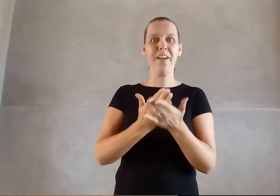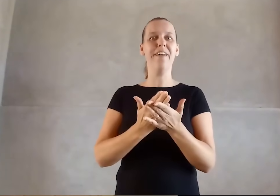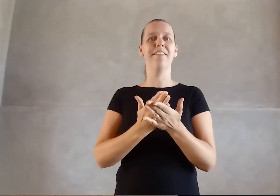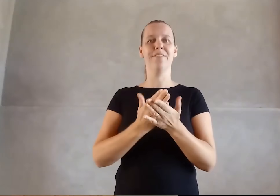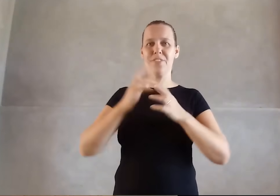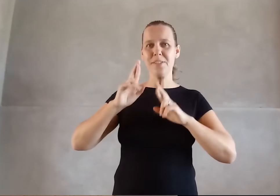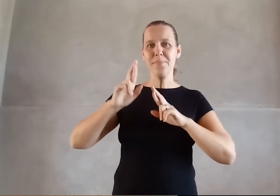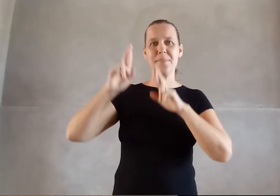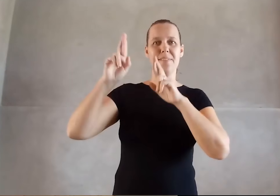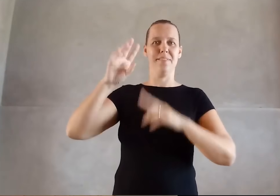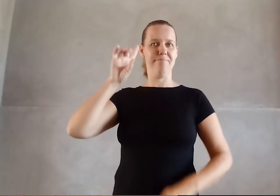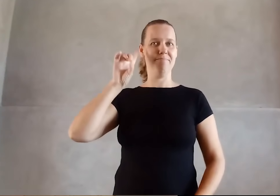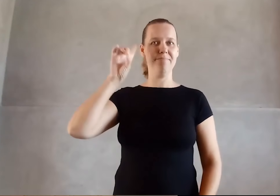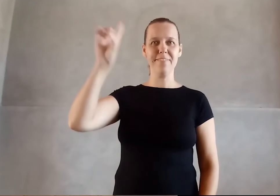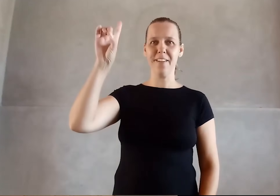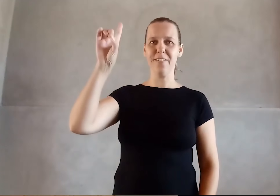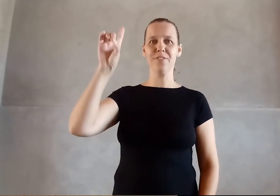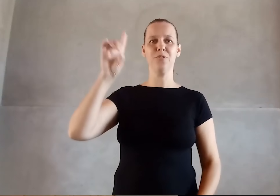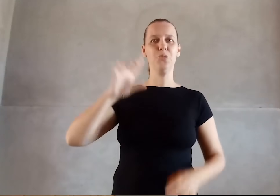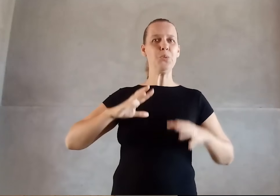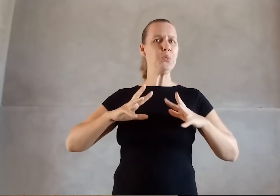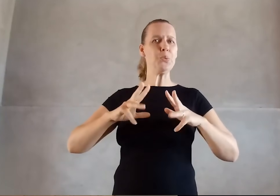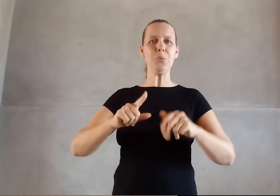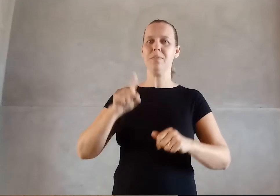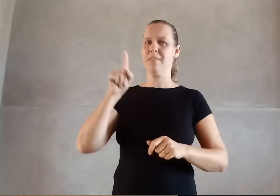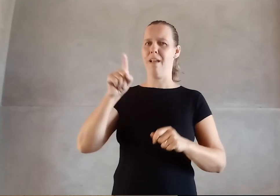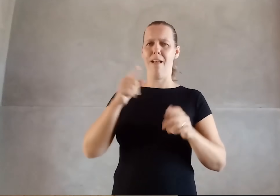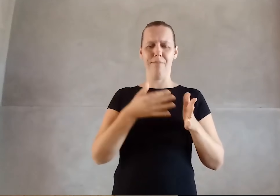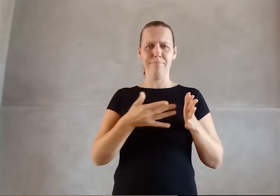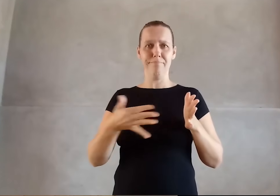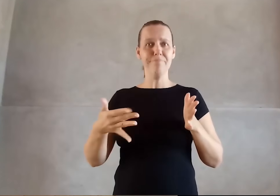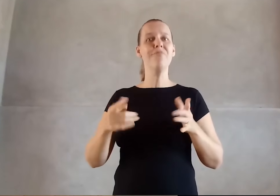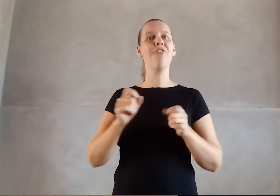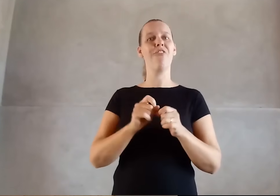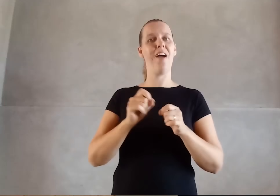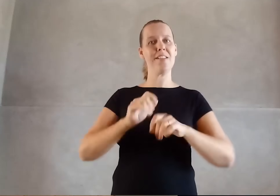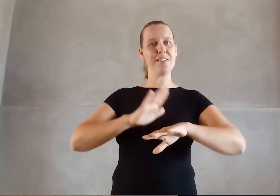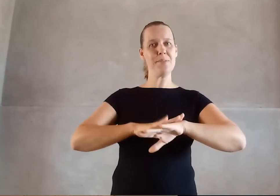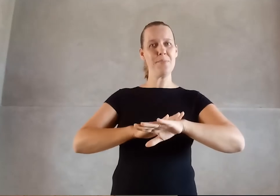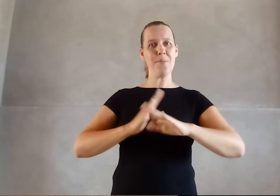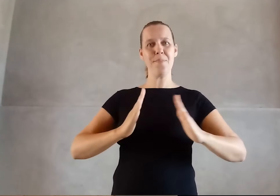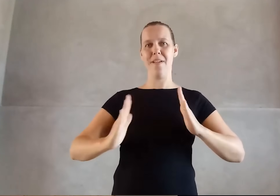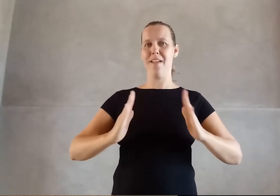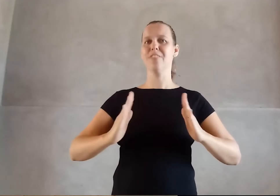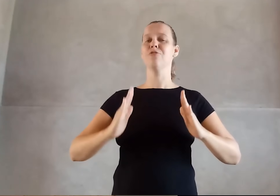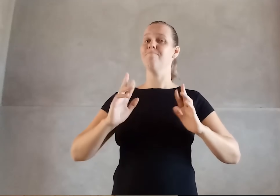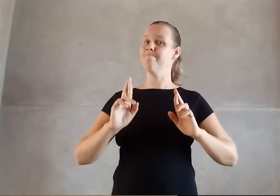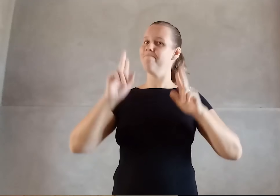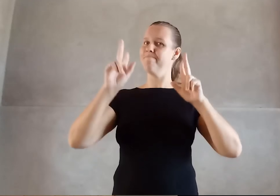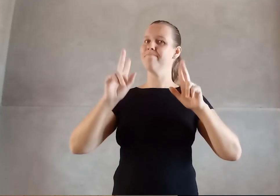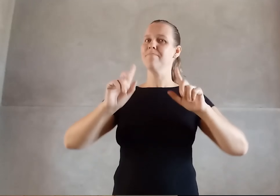Olá, espero que você tenha passado uma semana, cheio de confiança, esperança